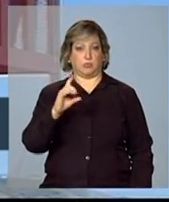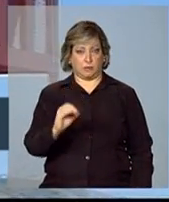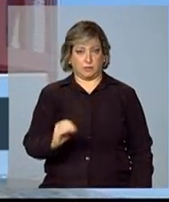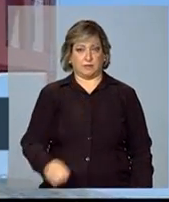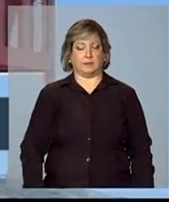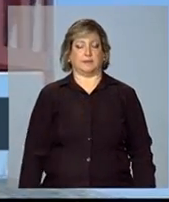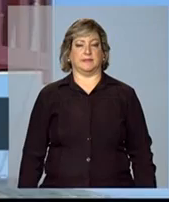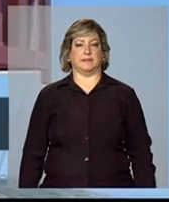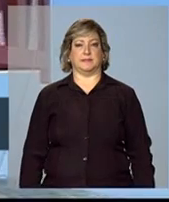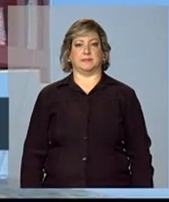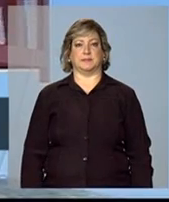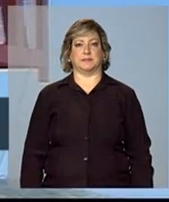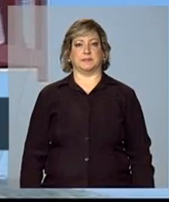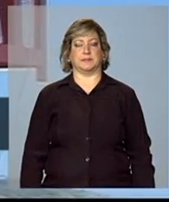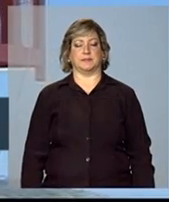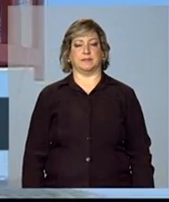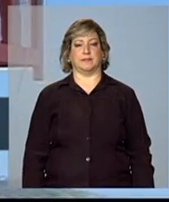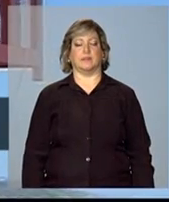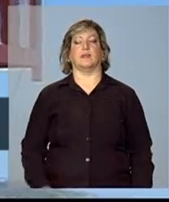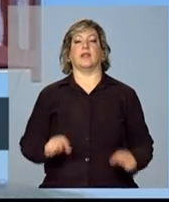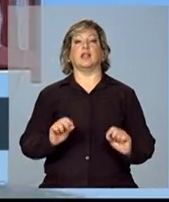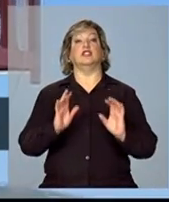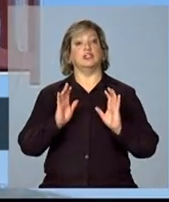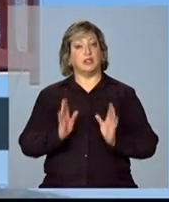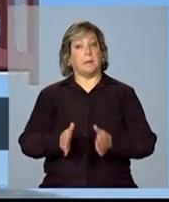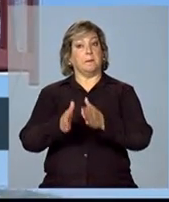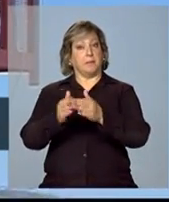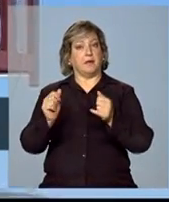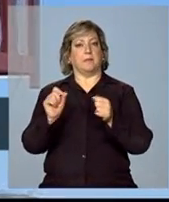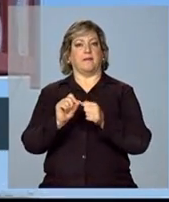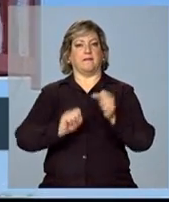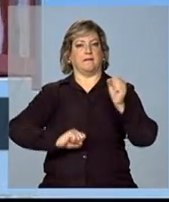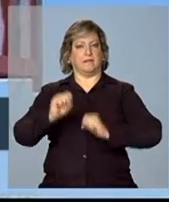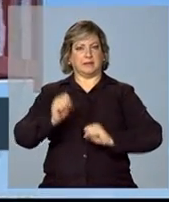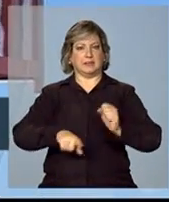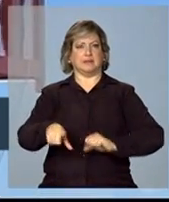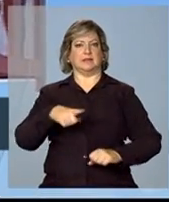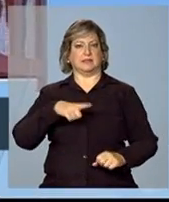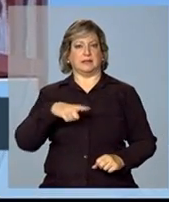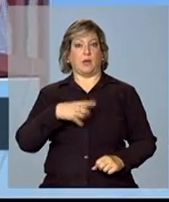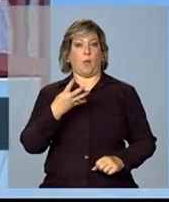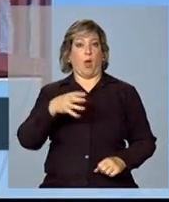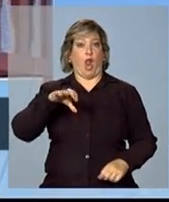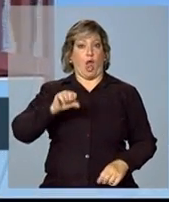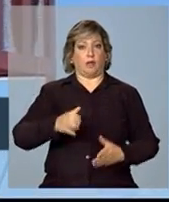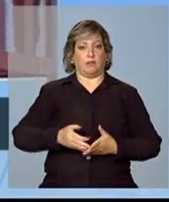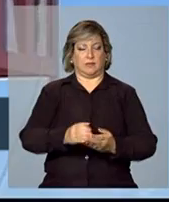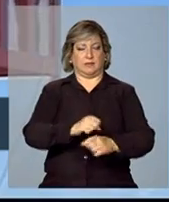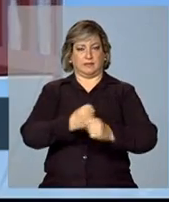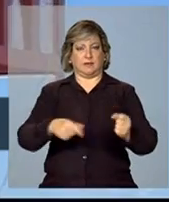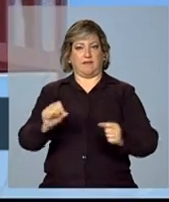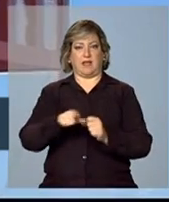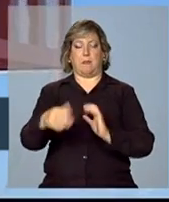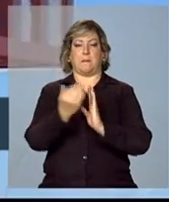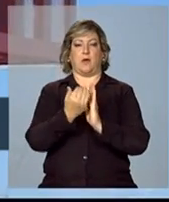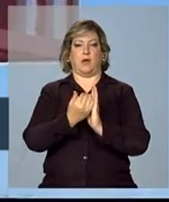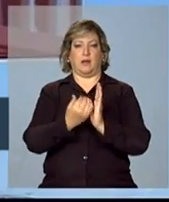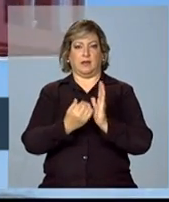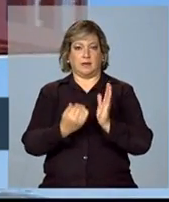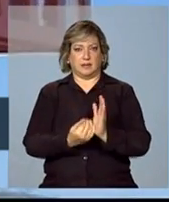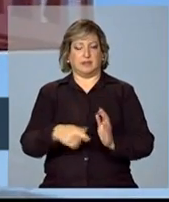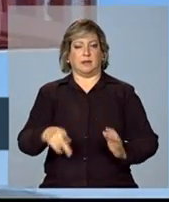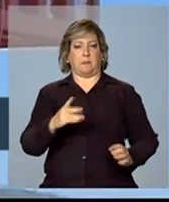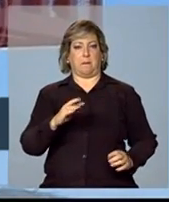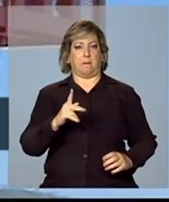Machado a encomenda de 49 embarcações feita pelo promef esse programa de modernização